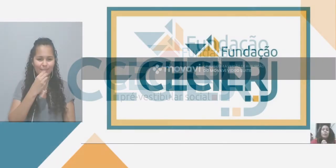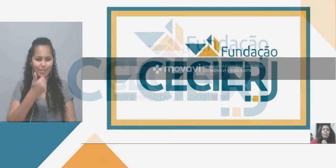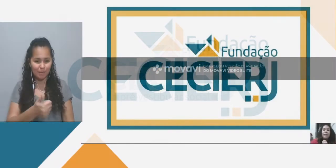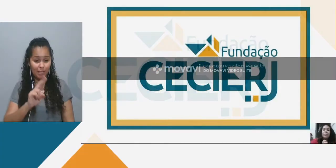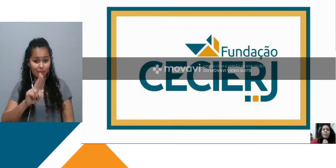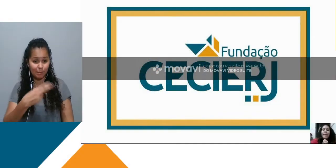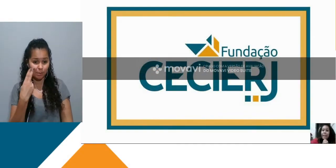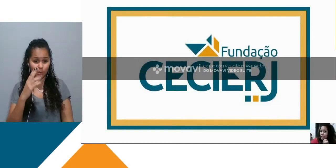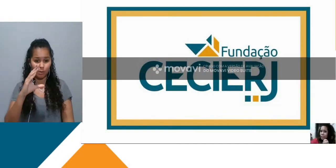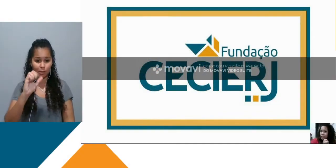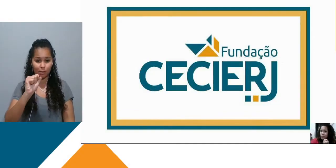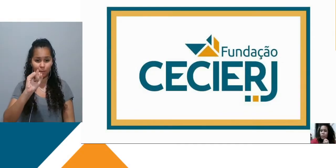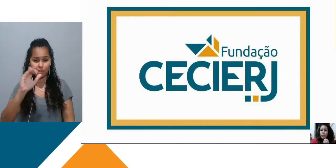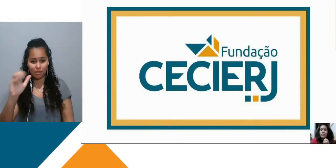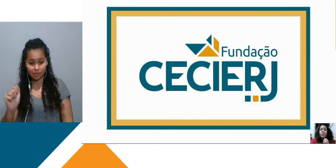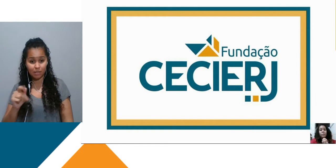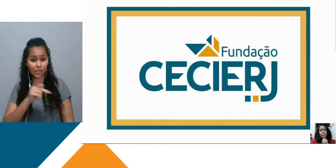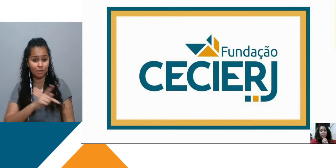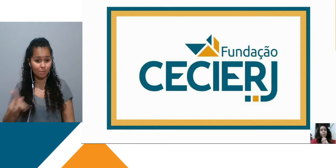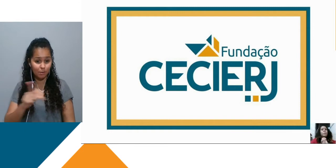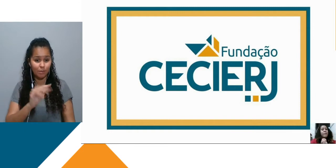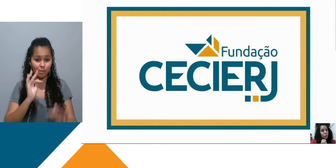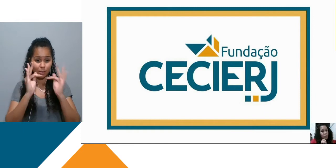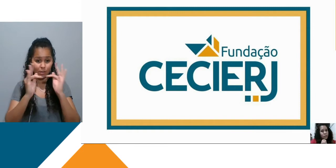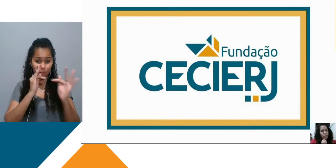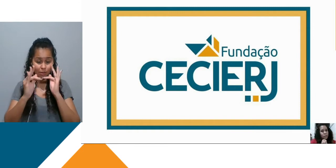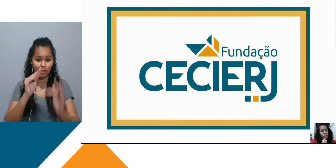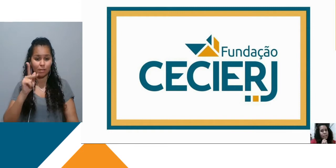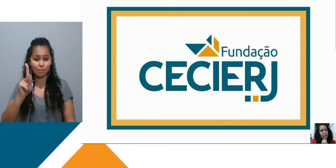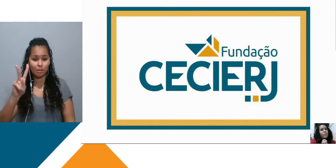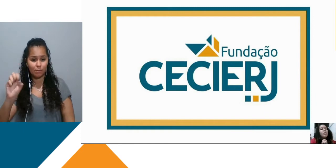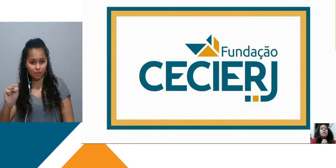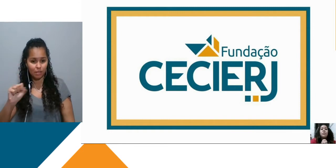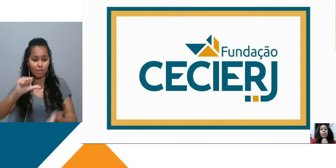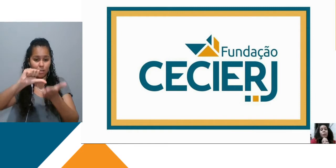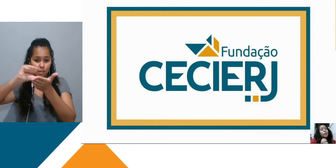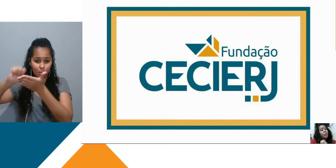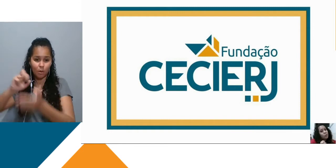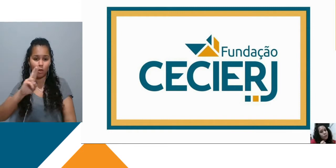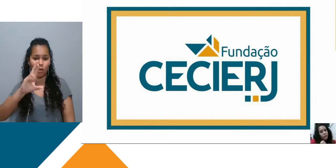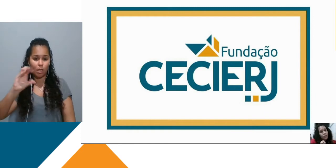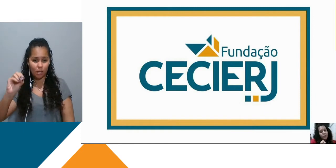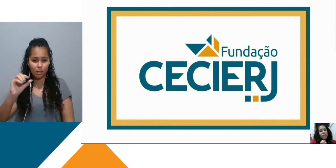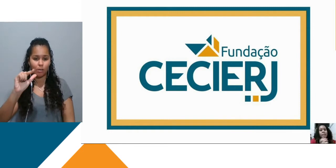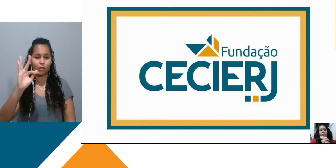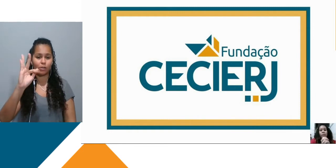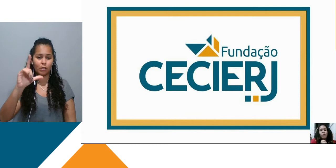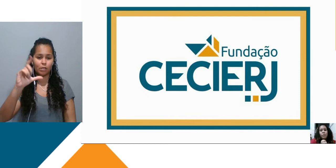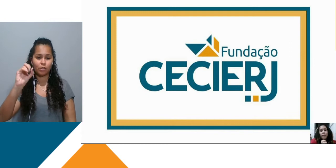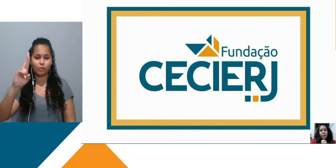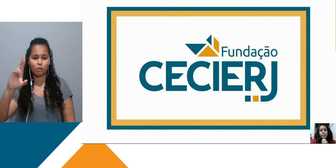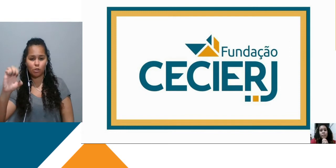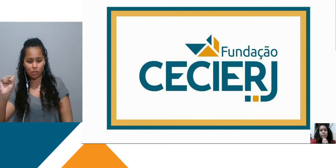Oi pessoal, tudo bem? O meu nome é Cássia Regina, eu sou professora de Física aqui pelo Pré-Vestibular Social do CEDERJ e sou do Polo de Rio das Flores. E a gente